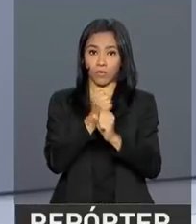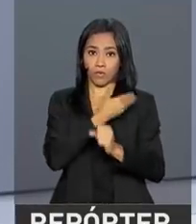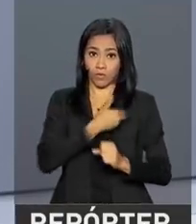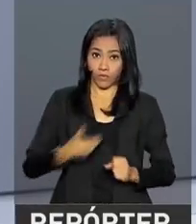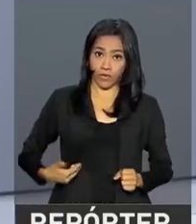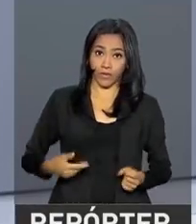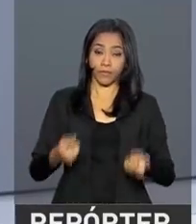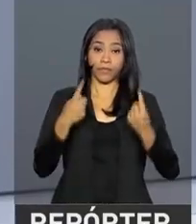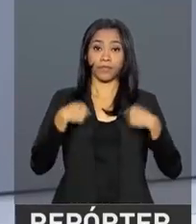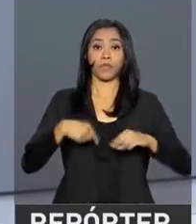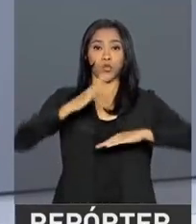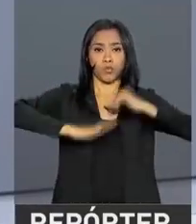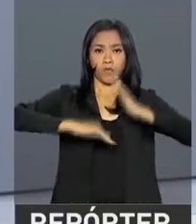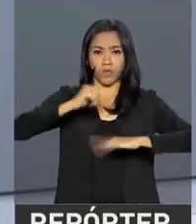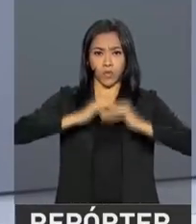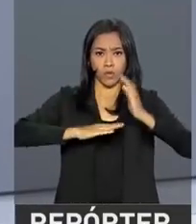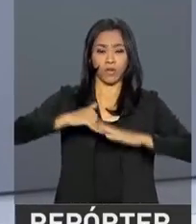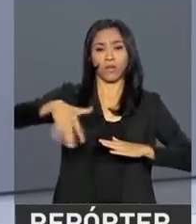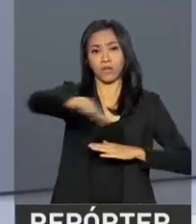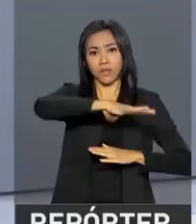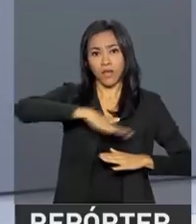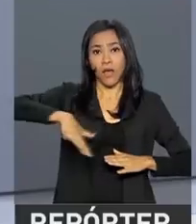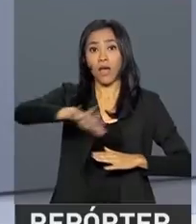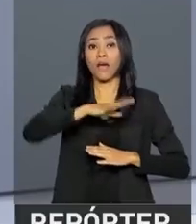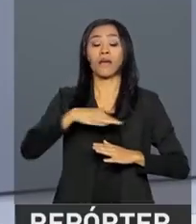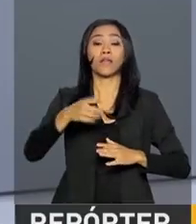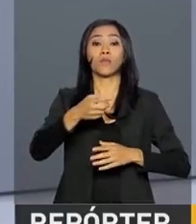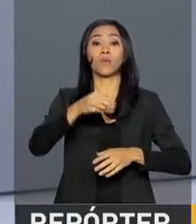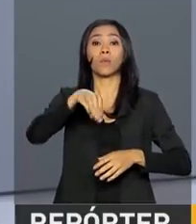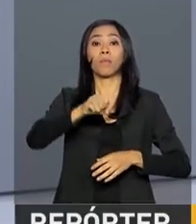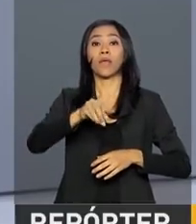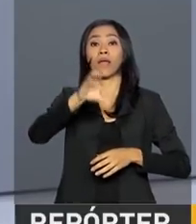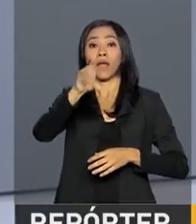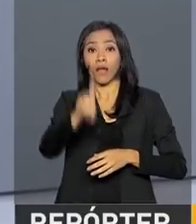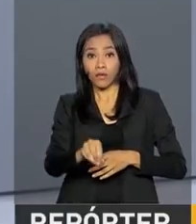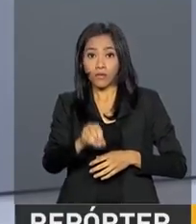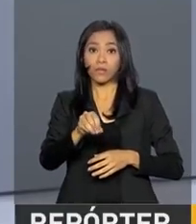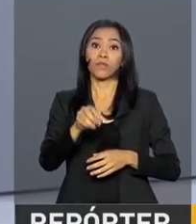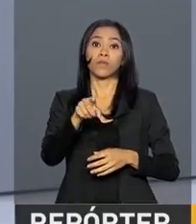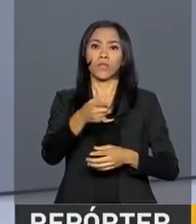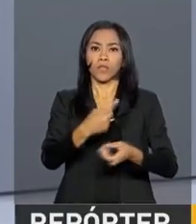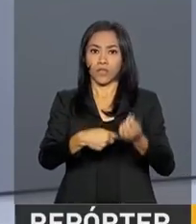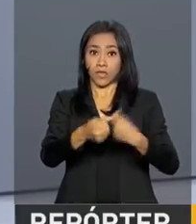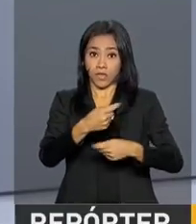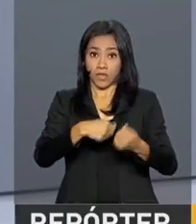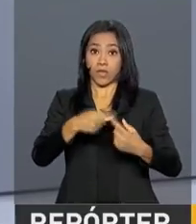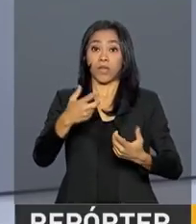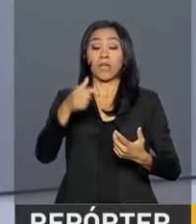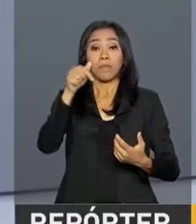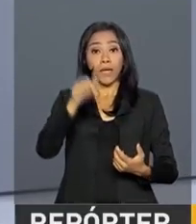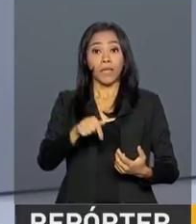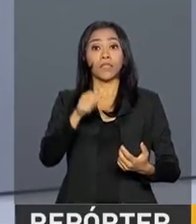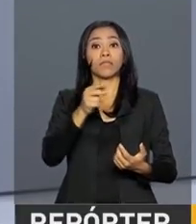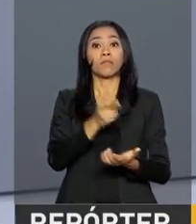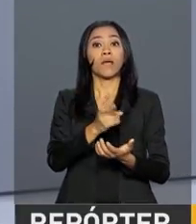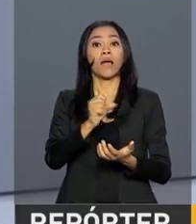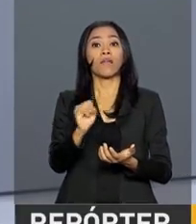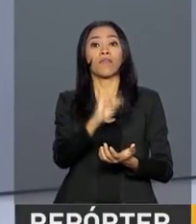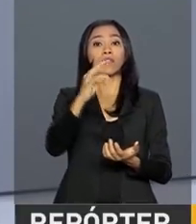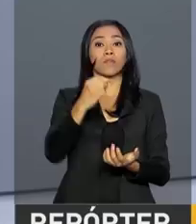analistas do mercado financeiro ouvidos pelo banco central mantiveram a expectativa de inflação para este ano em